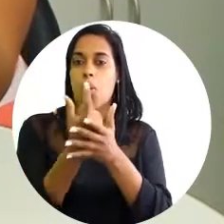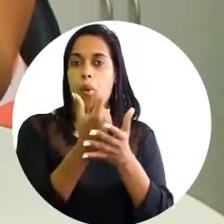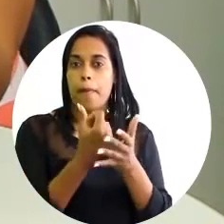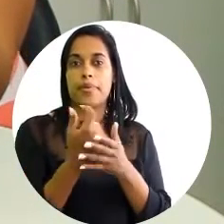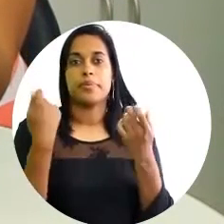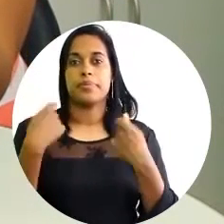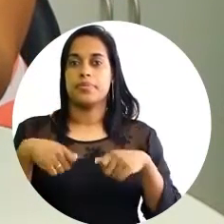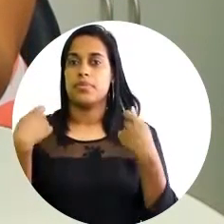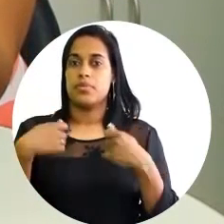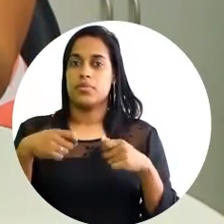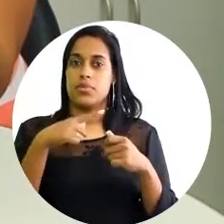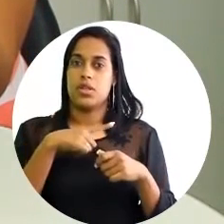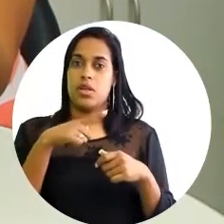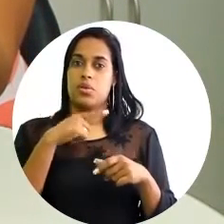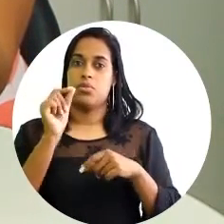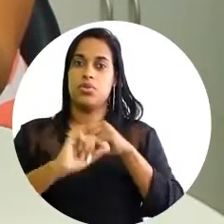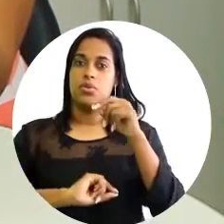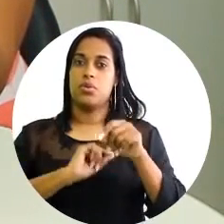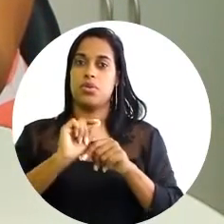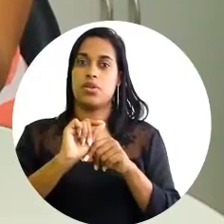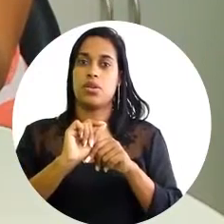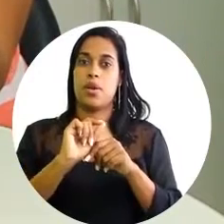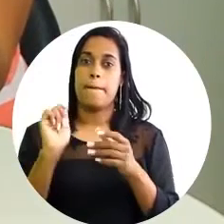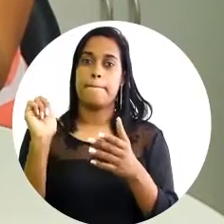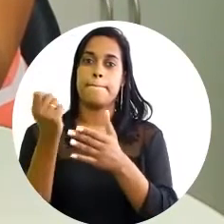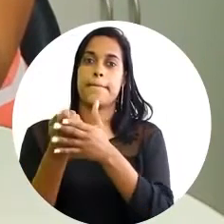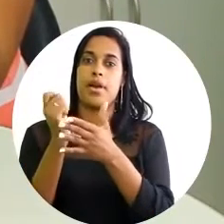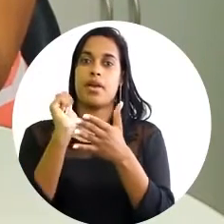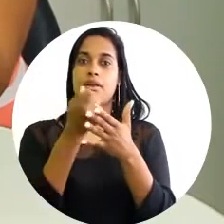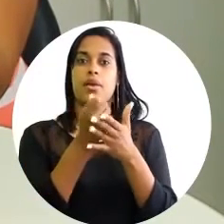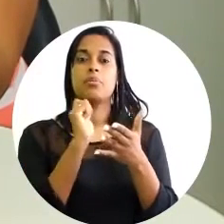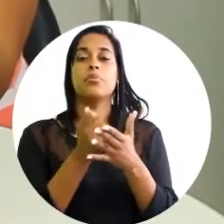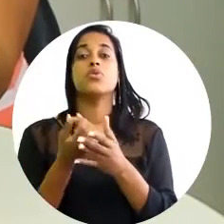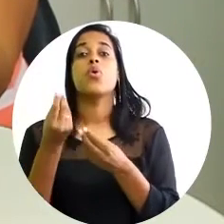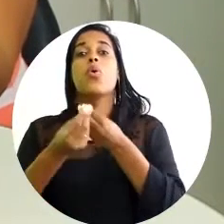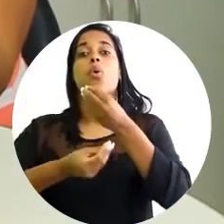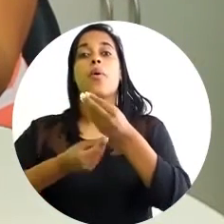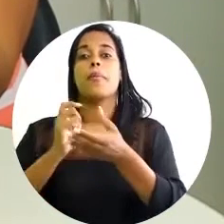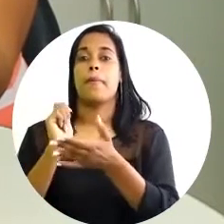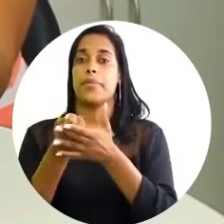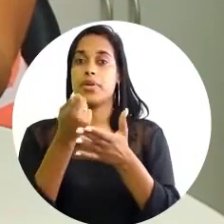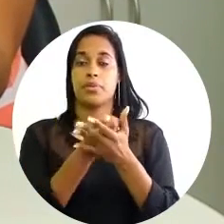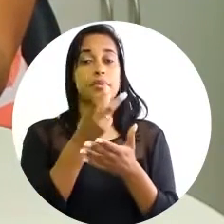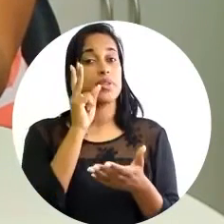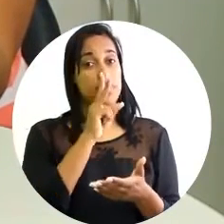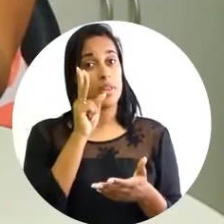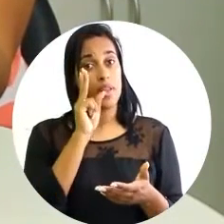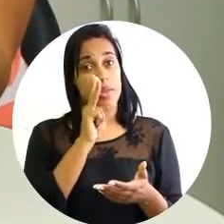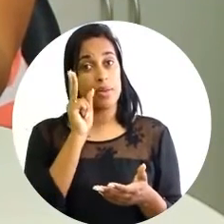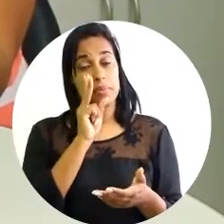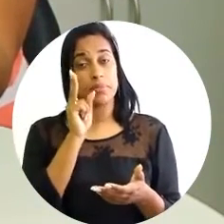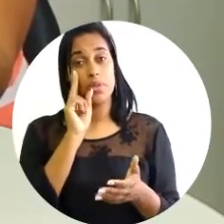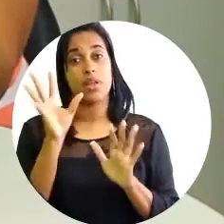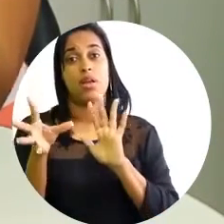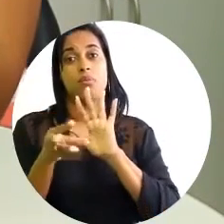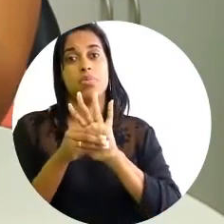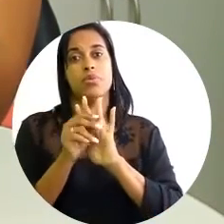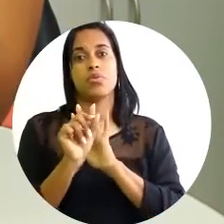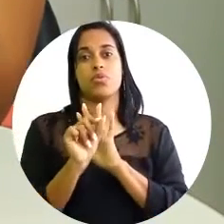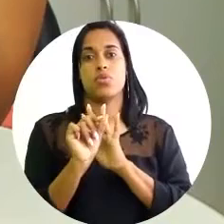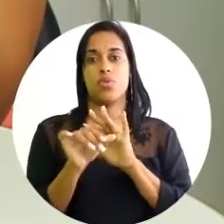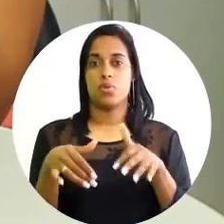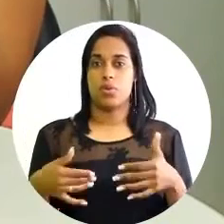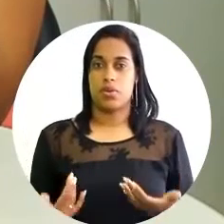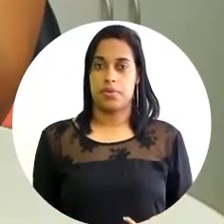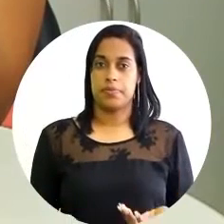compra, nós temos aí a questão agora do pagamento. Como se dá esse pagamento? Lembrando que a gente colocou